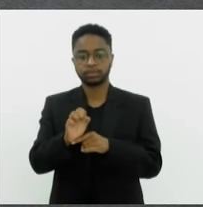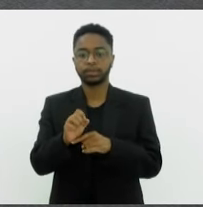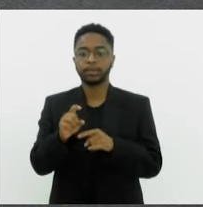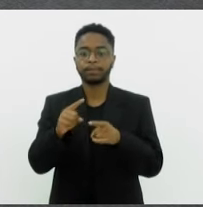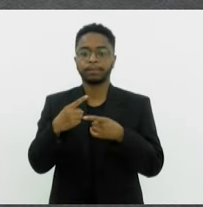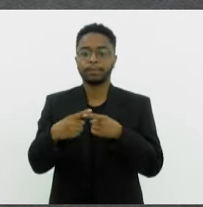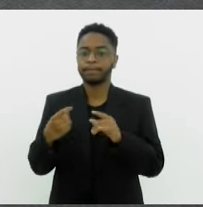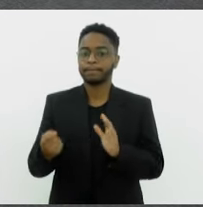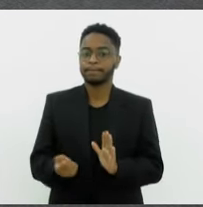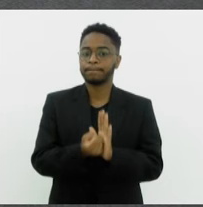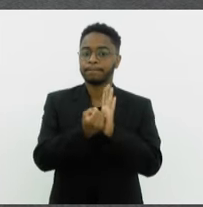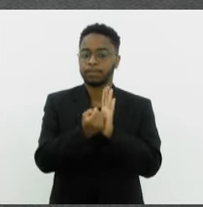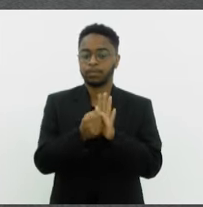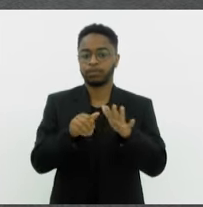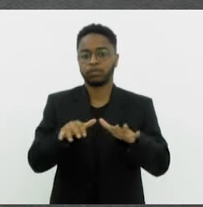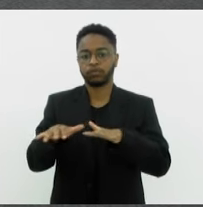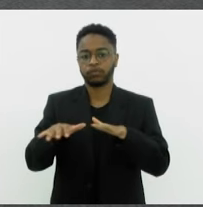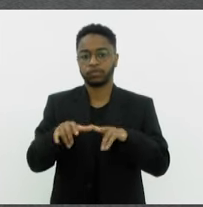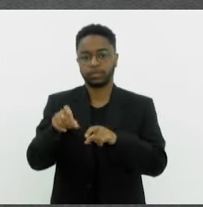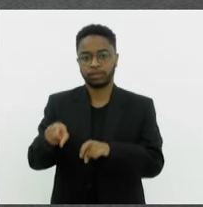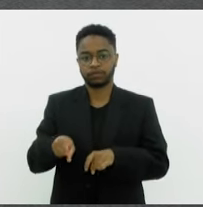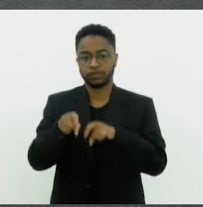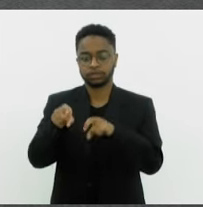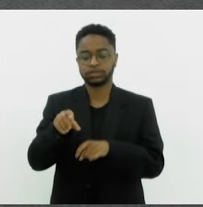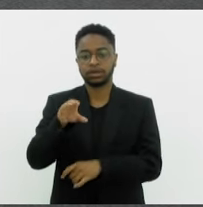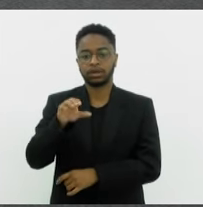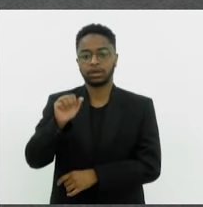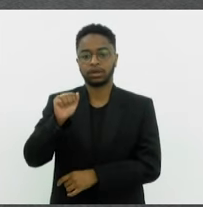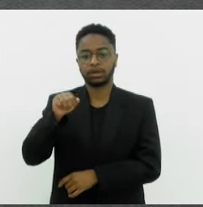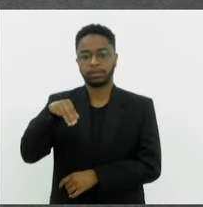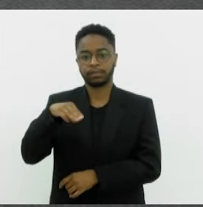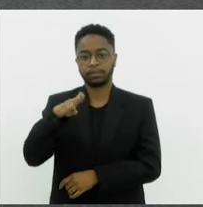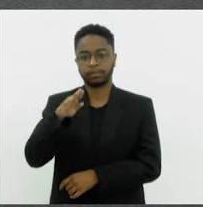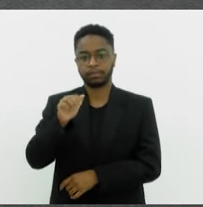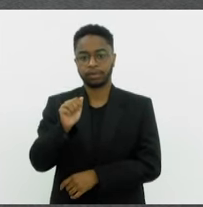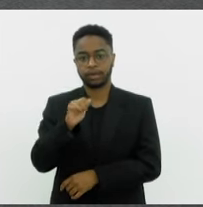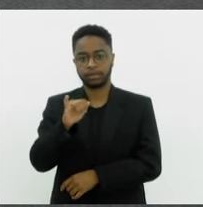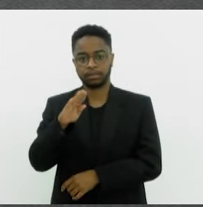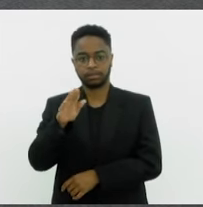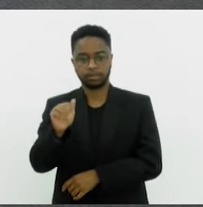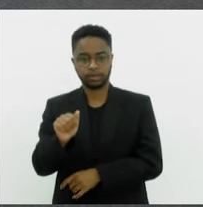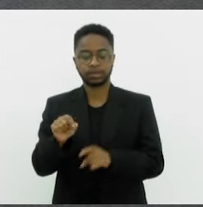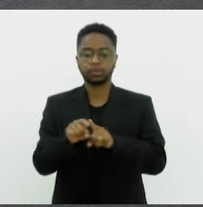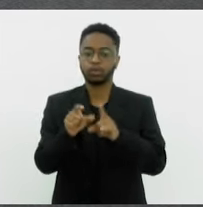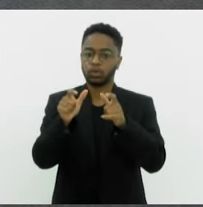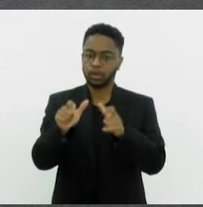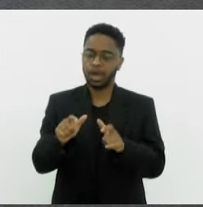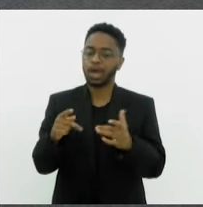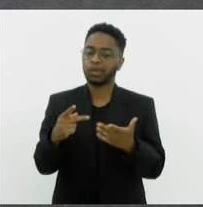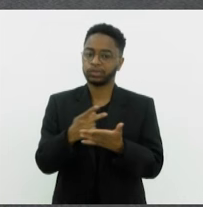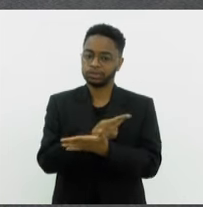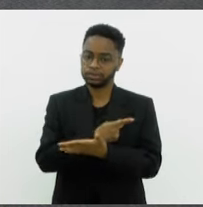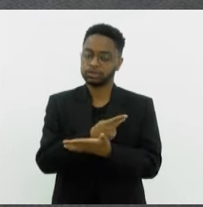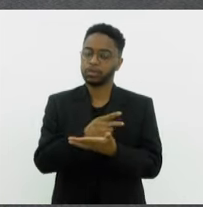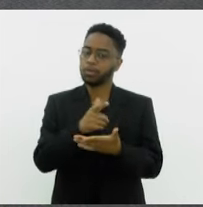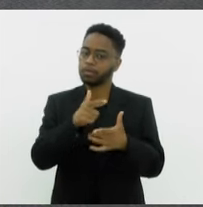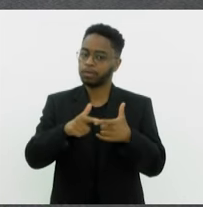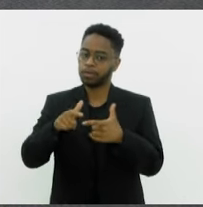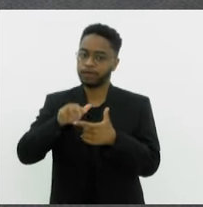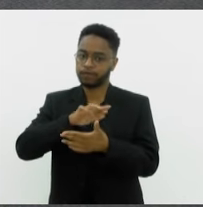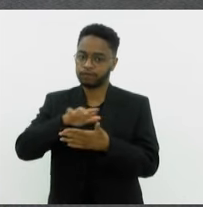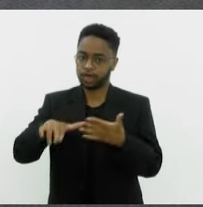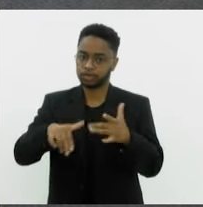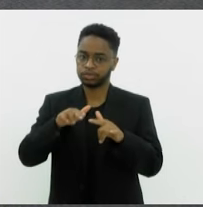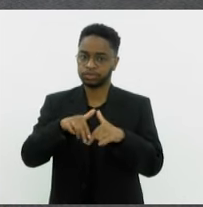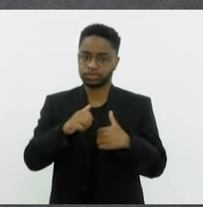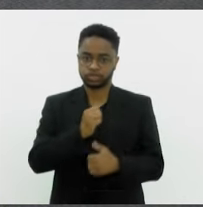do movimento, lá na Fazenda da Cambaíba, que foi espaço também de horrores da ditadura e também da